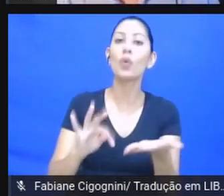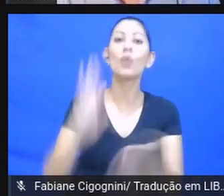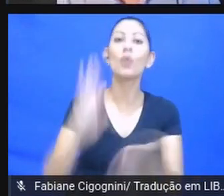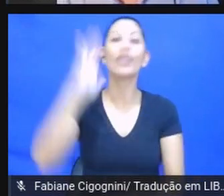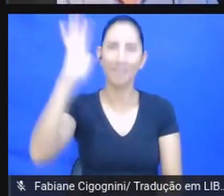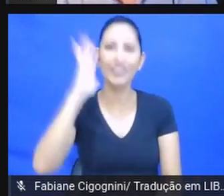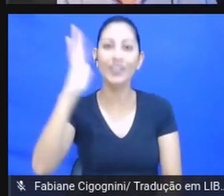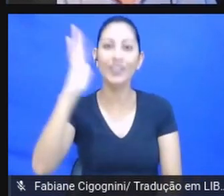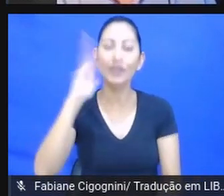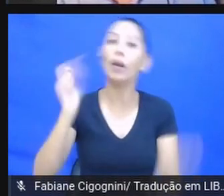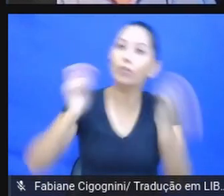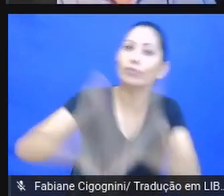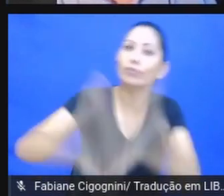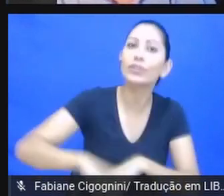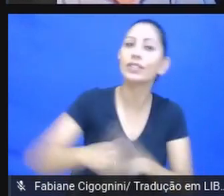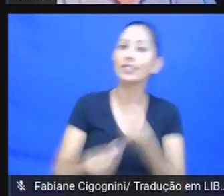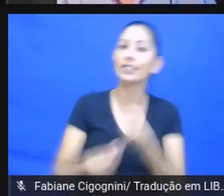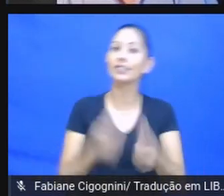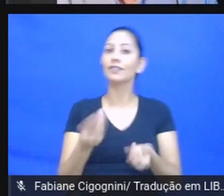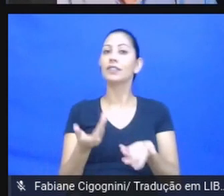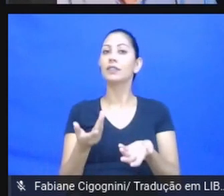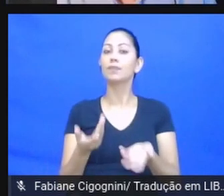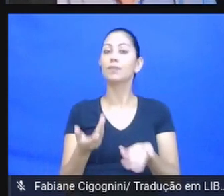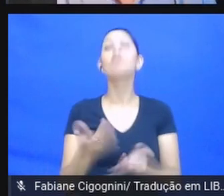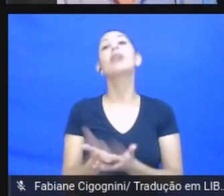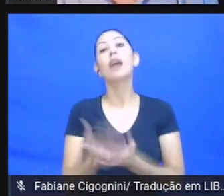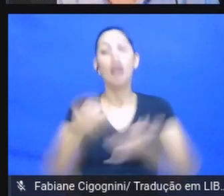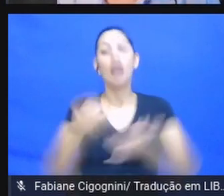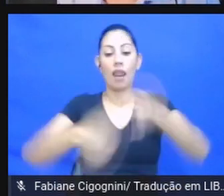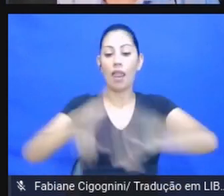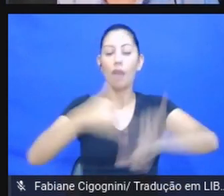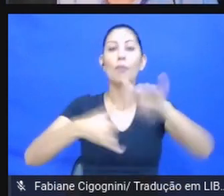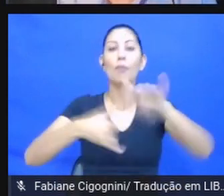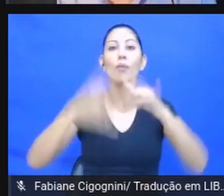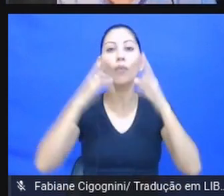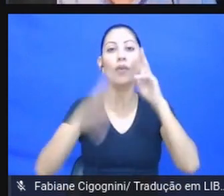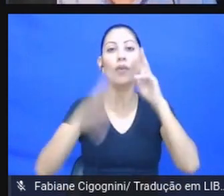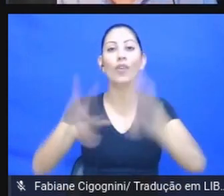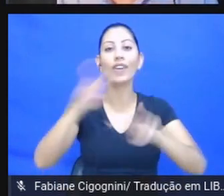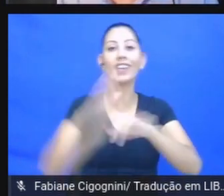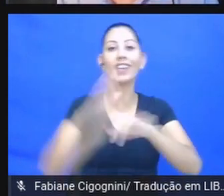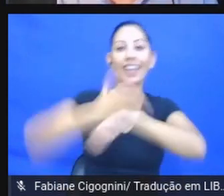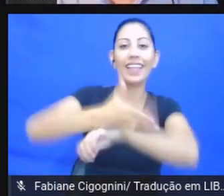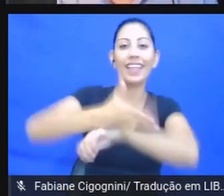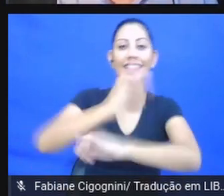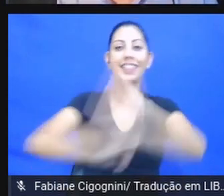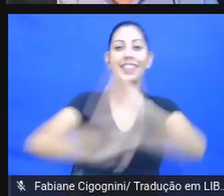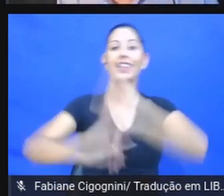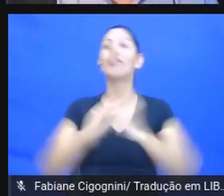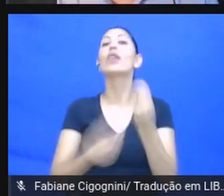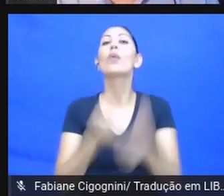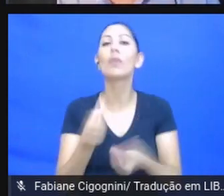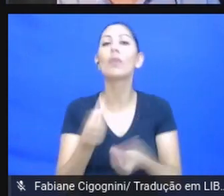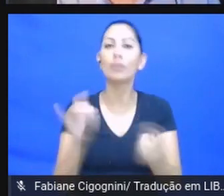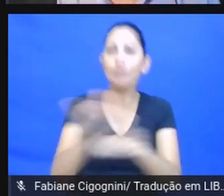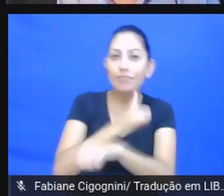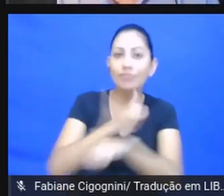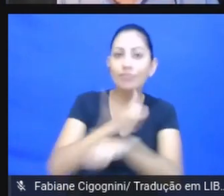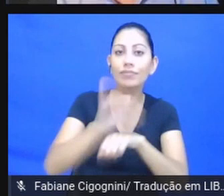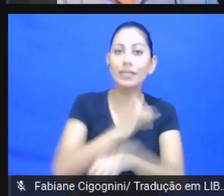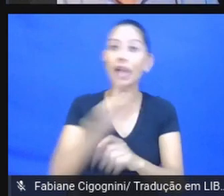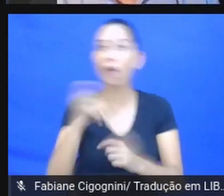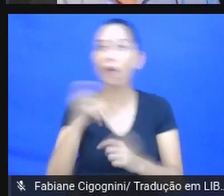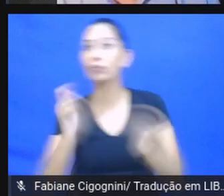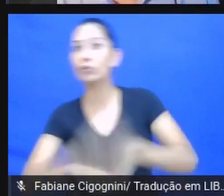que pode ser experimentado no laboratório virtual e o que vai ser deixado para determinadas práticas presenciais. Então, decisões